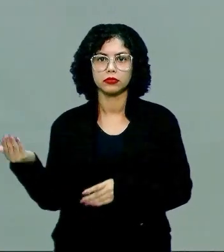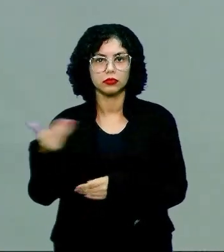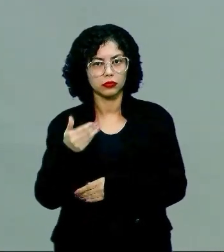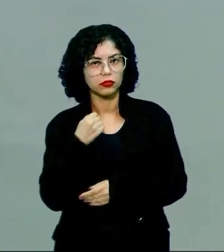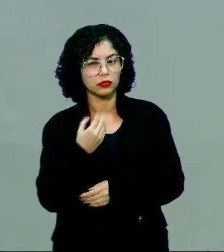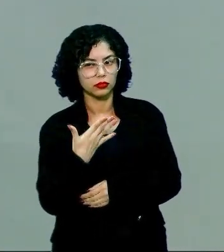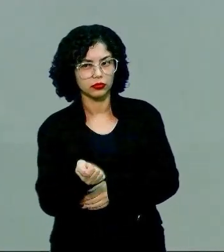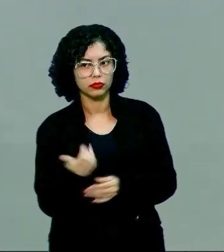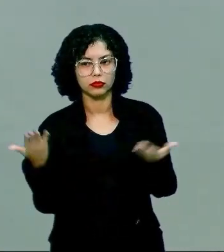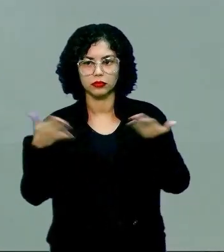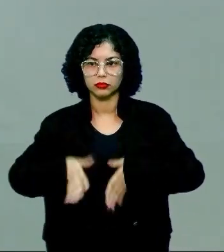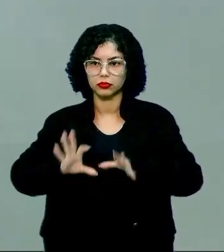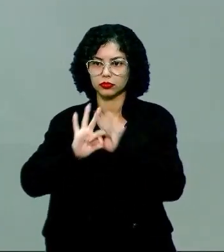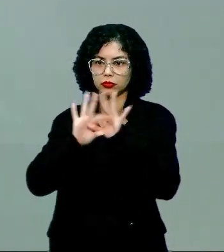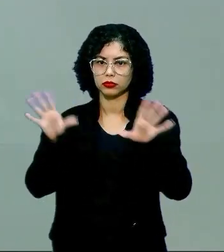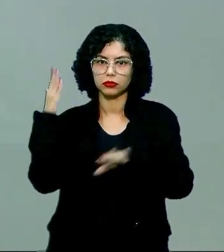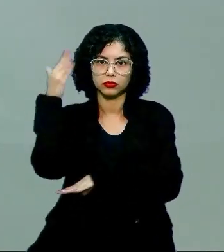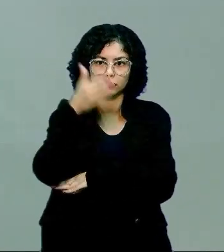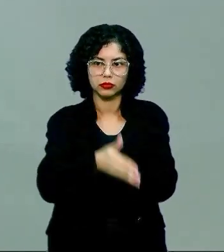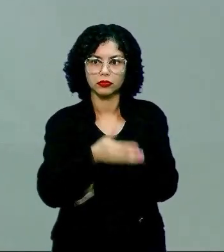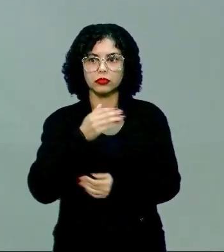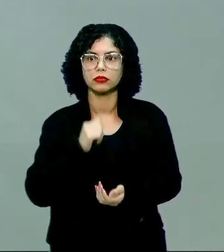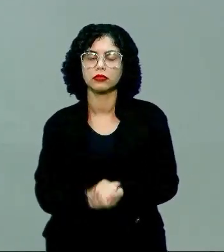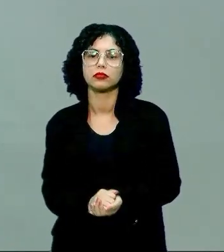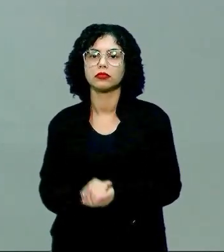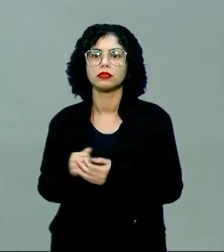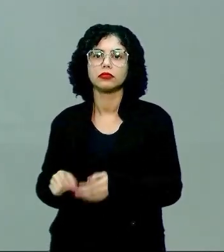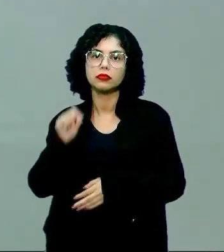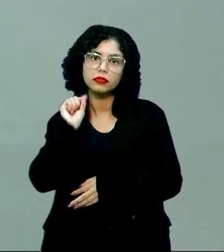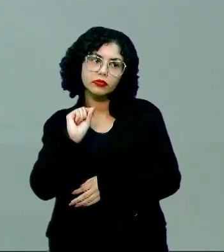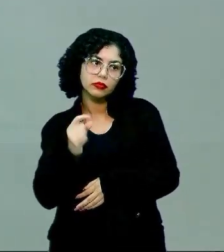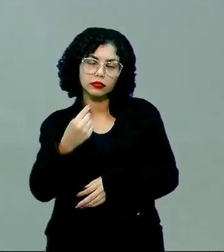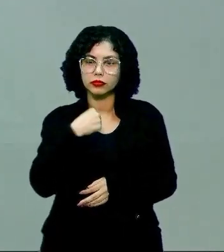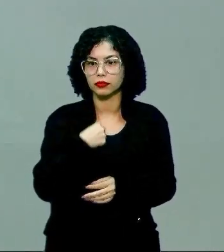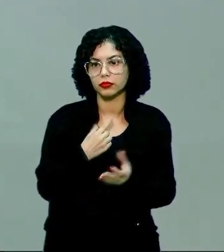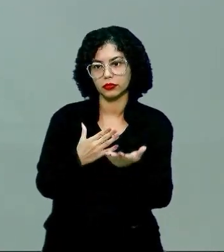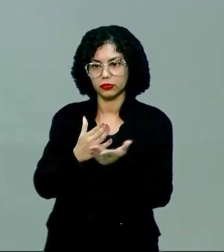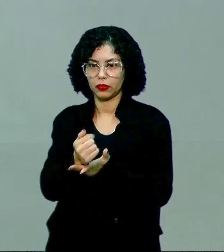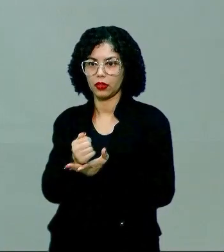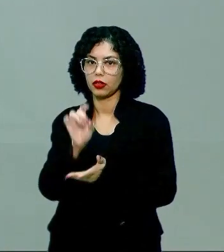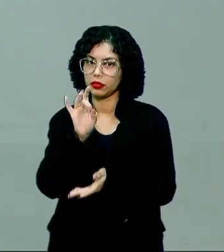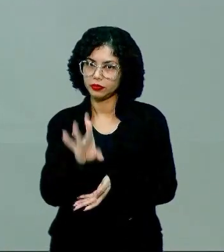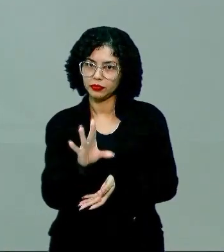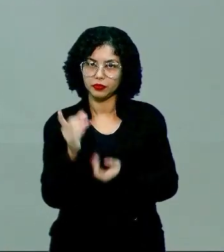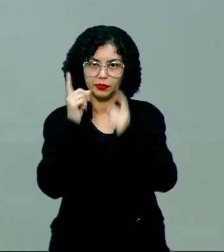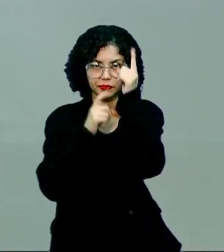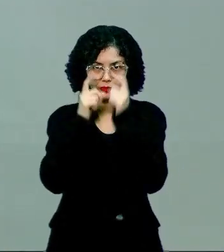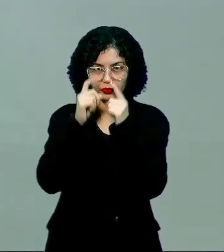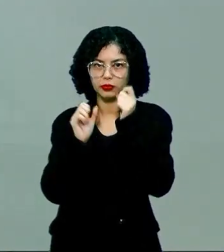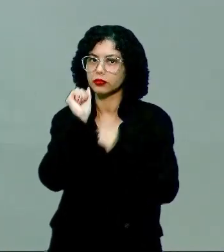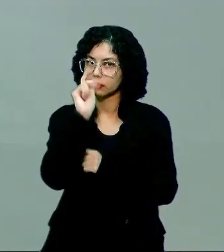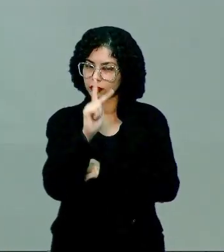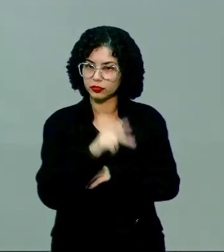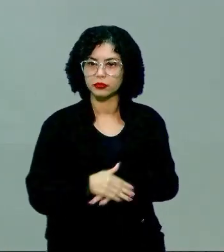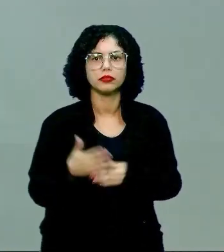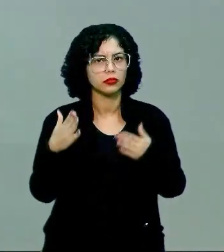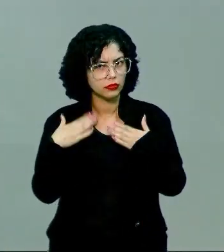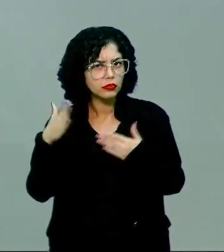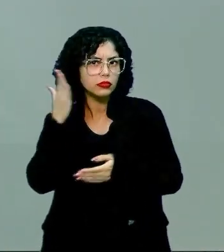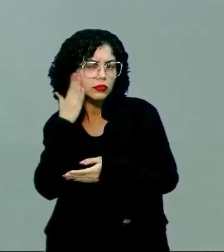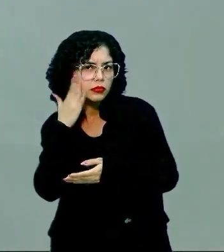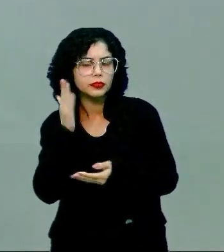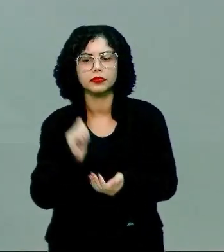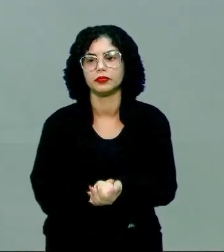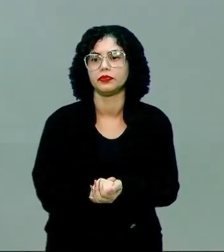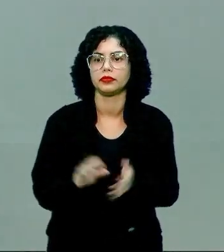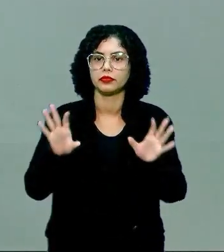essa liberdade ela é direcional ou seja em que eu vou buscar Apenas me expressar tranquilo compreendido